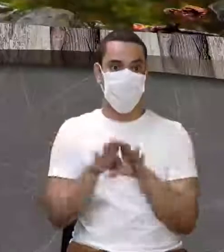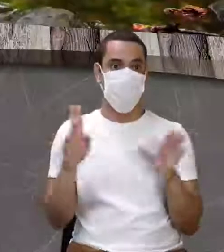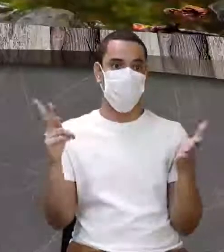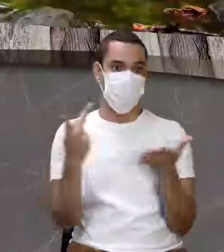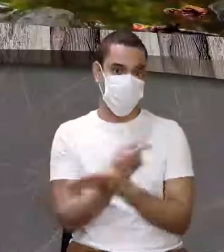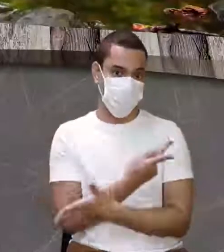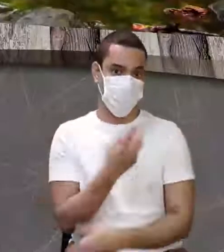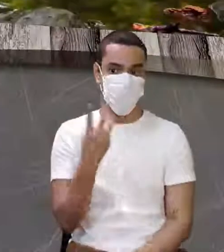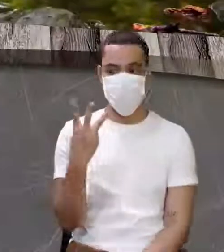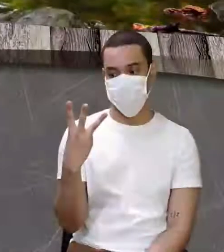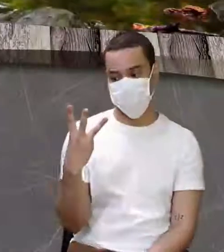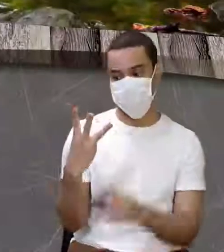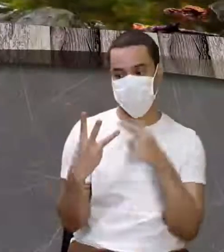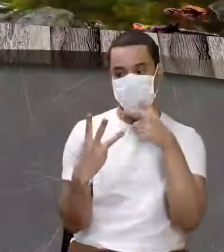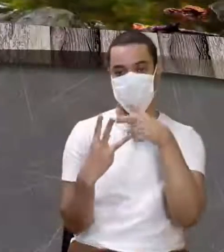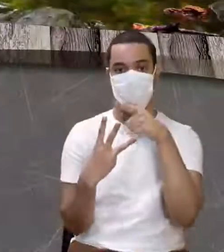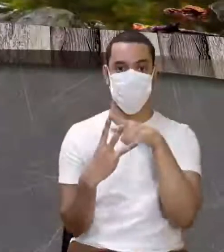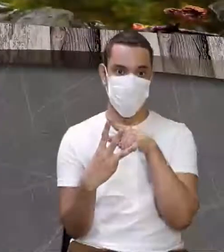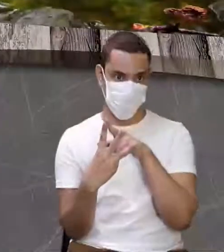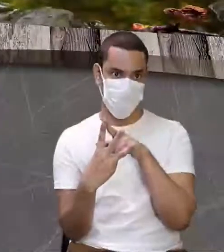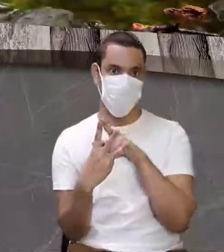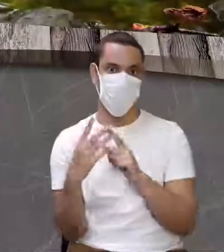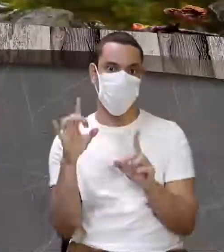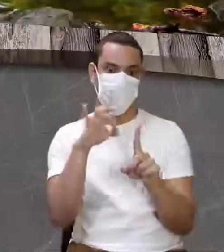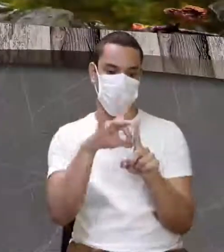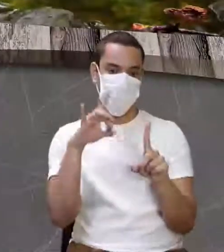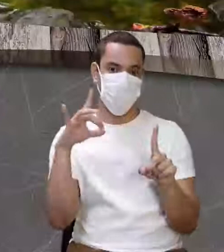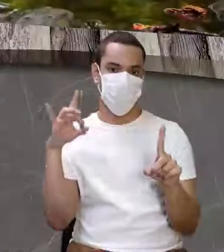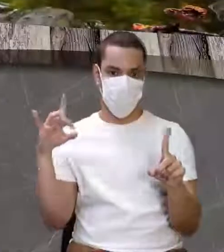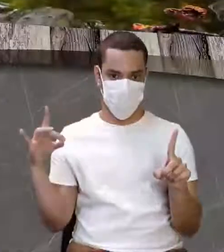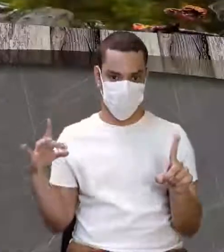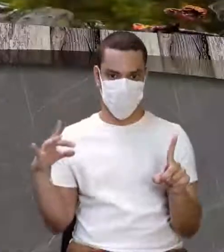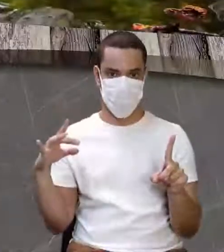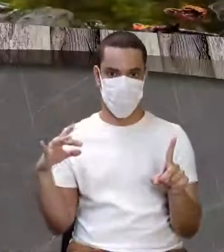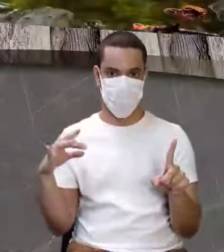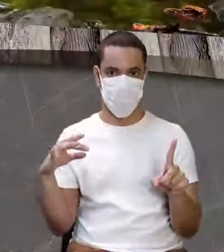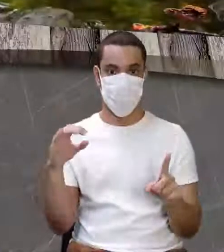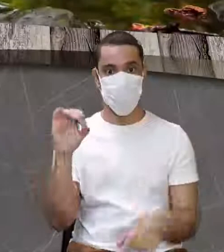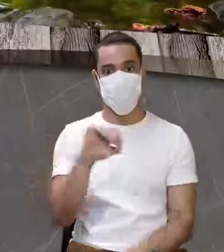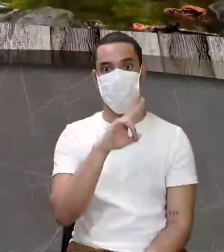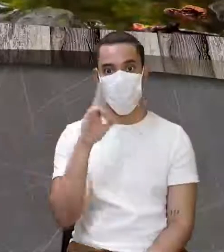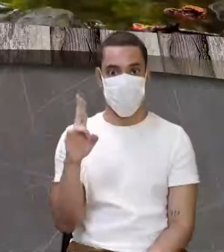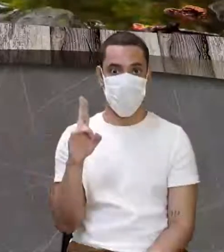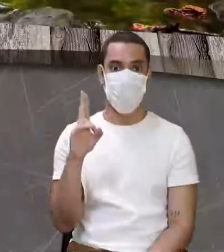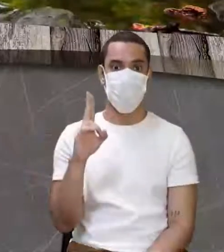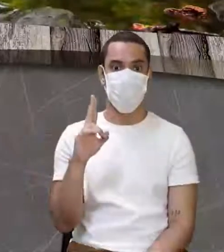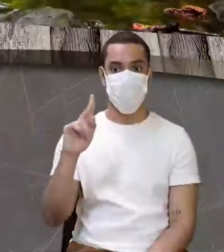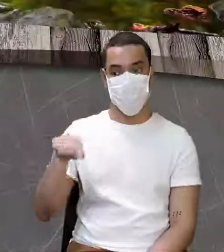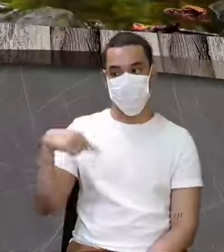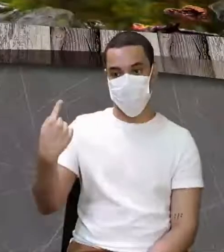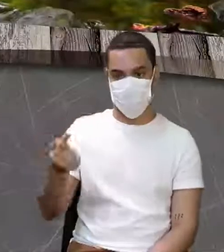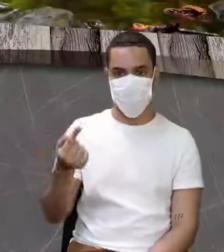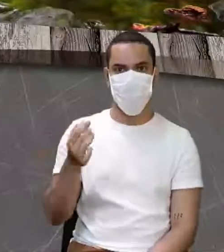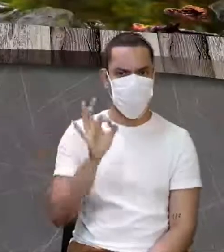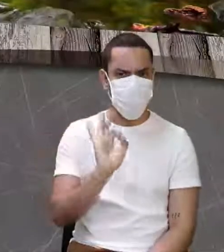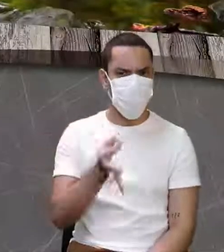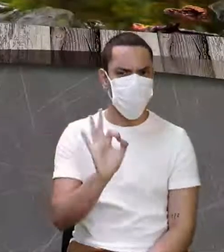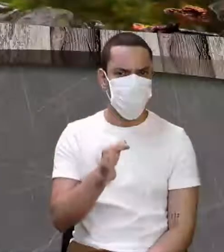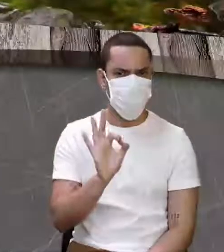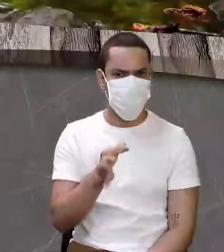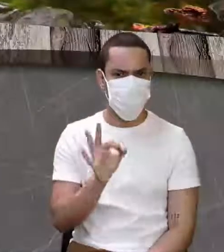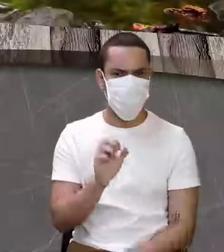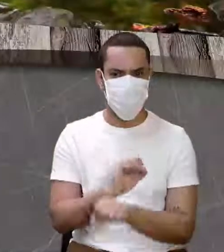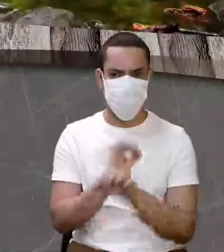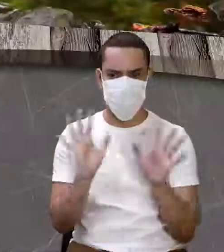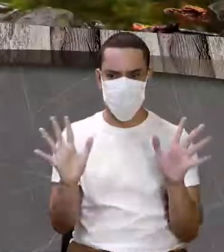de uma das 3 formas aí, nesse isolamento pós-acasalamento ou pós-zigótico. Perfeito, galera?